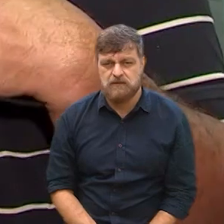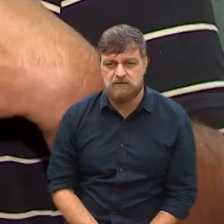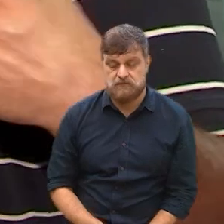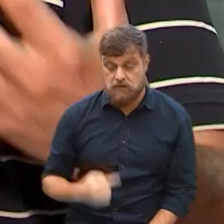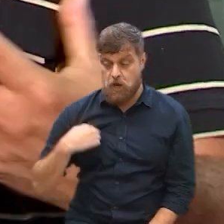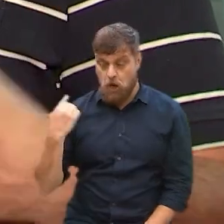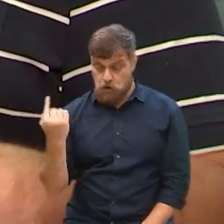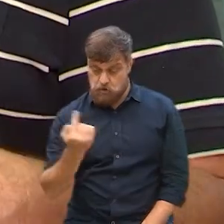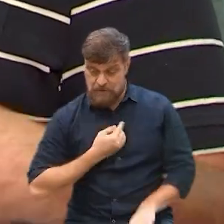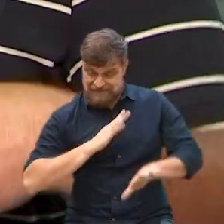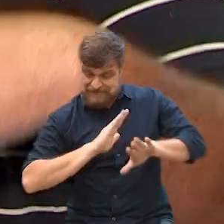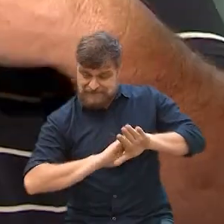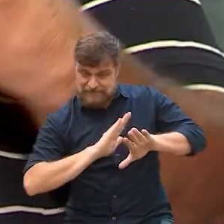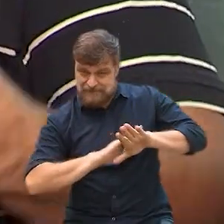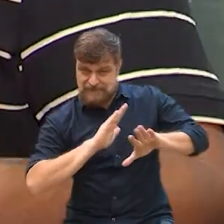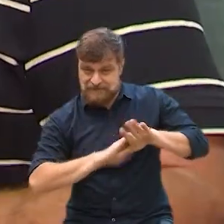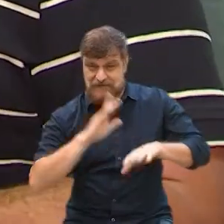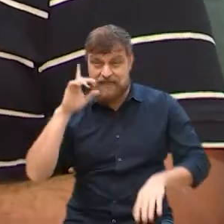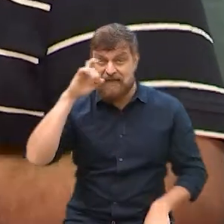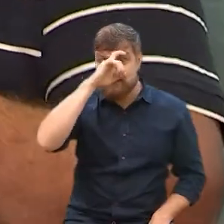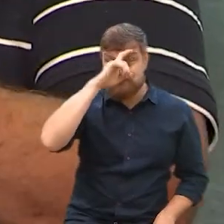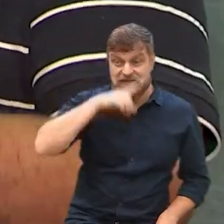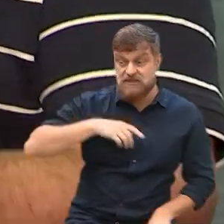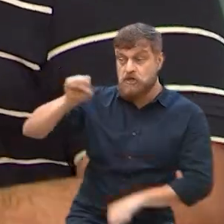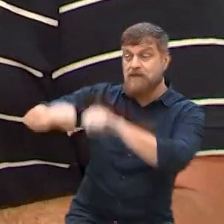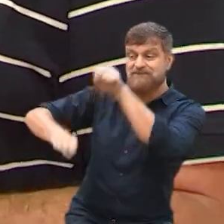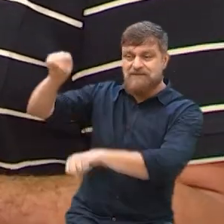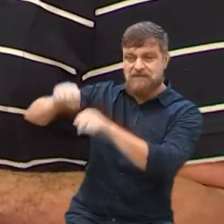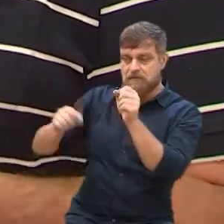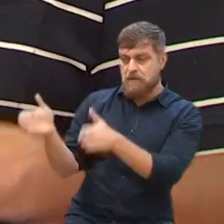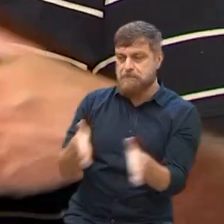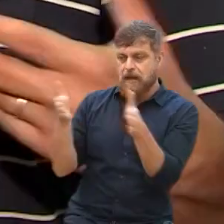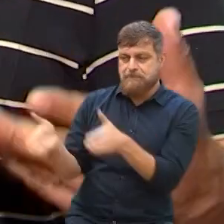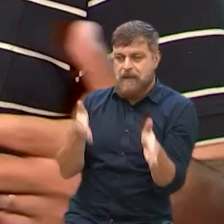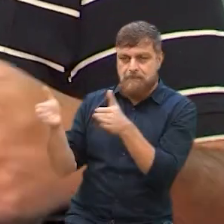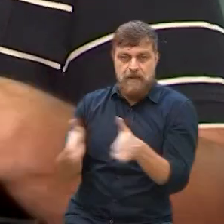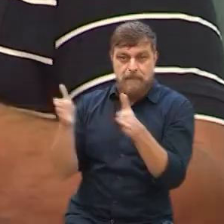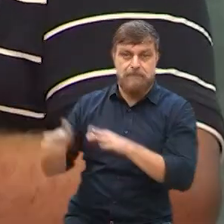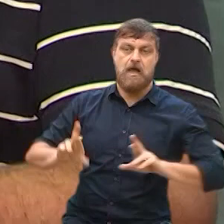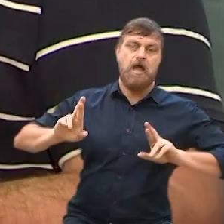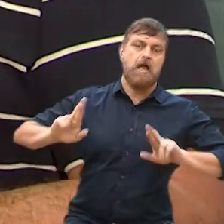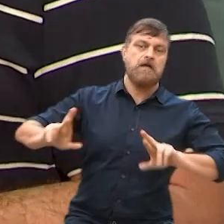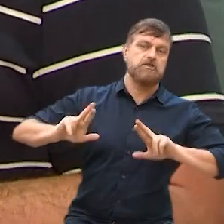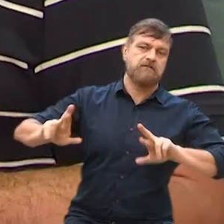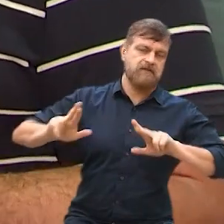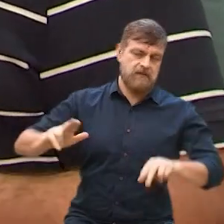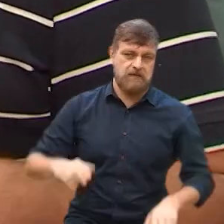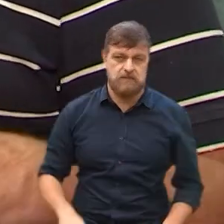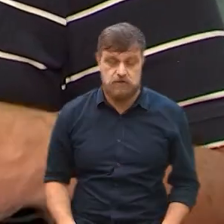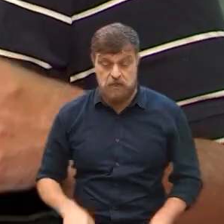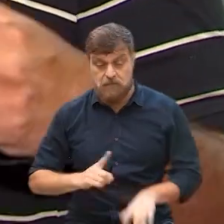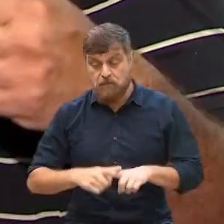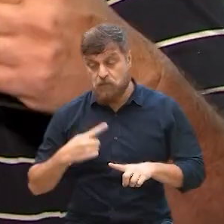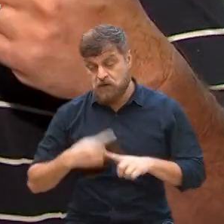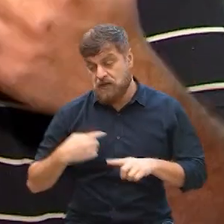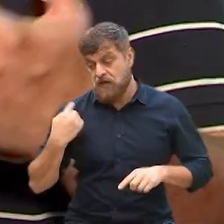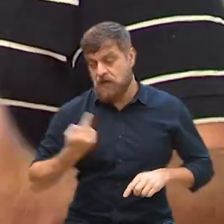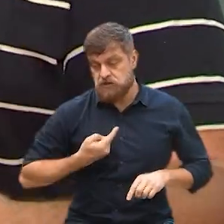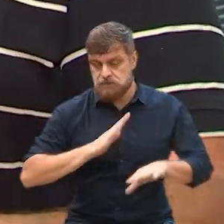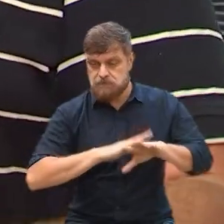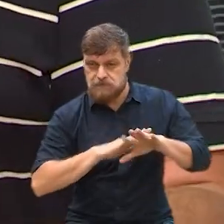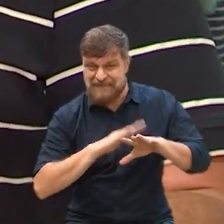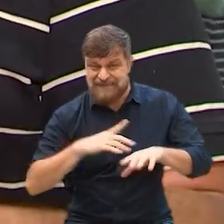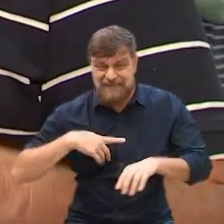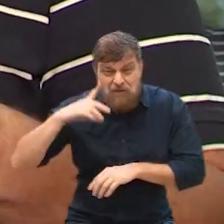pra gente, né, é muito diferente por uma produção numa escala comercial, né? Então a gente teve